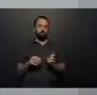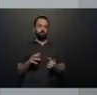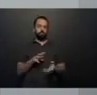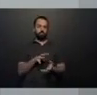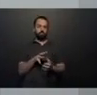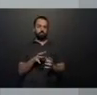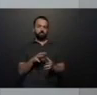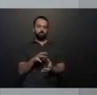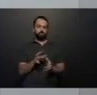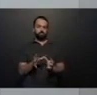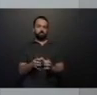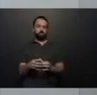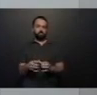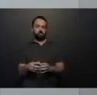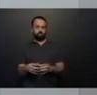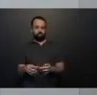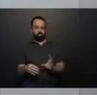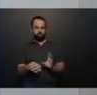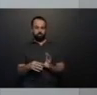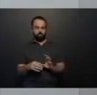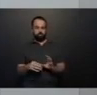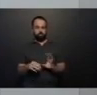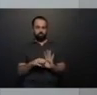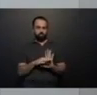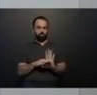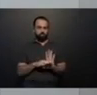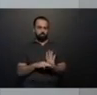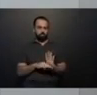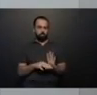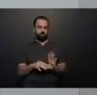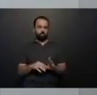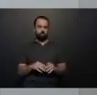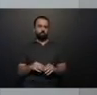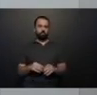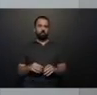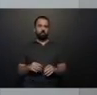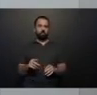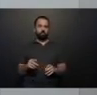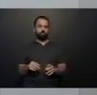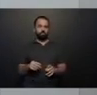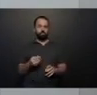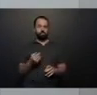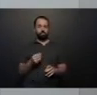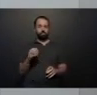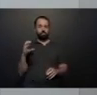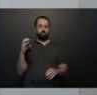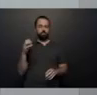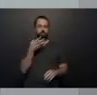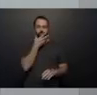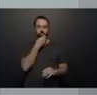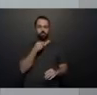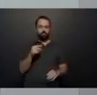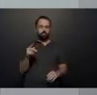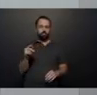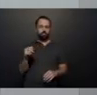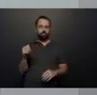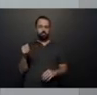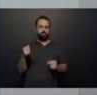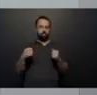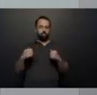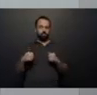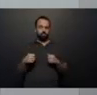procedimentos aceitos e compartilhados dentre os cientistas. Nós vamos ver agora um dos